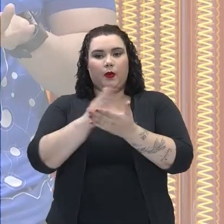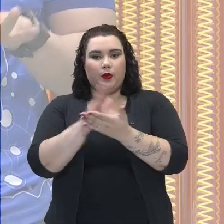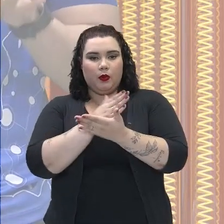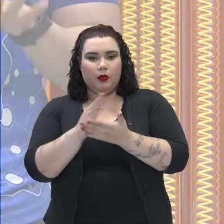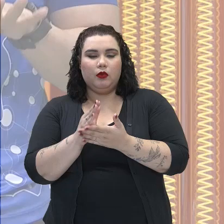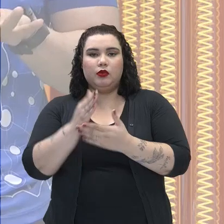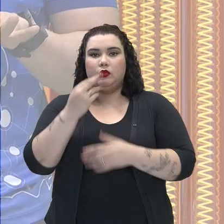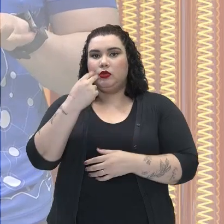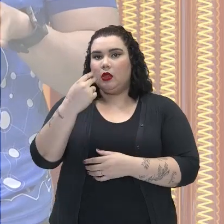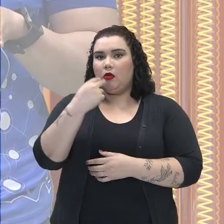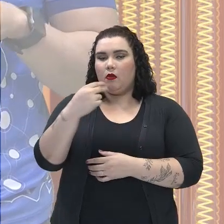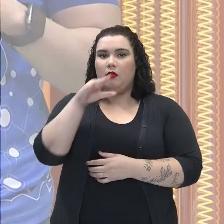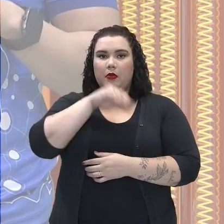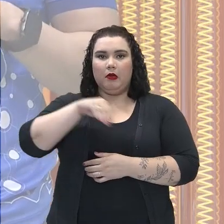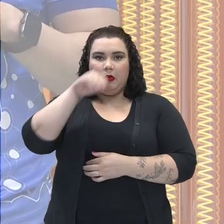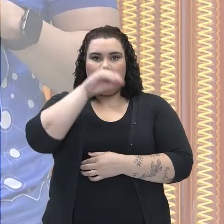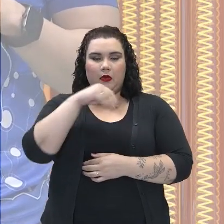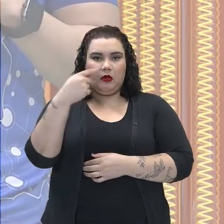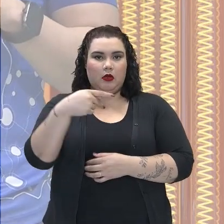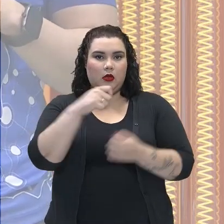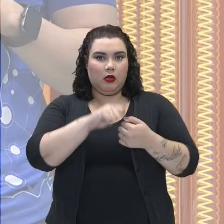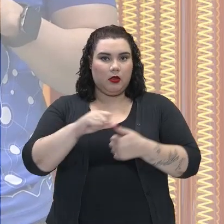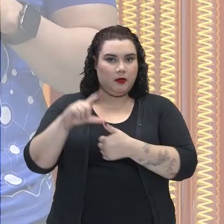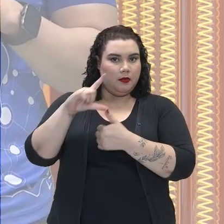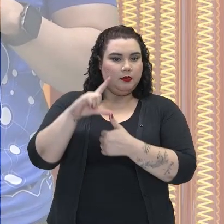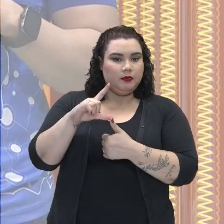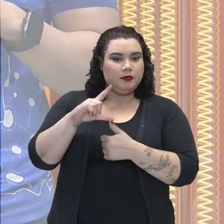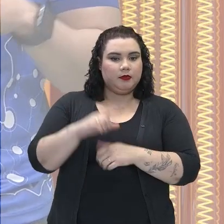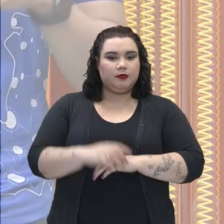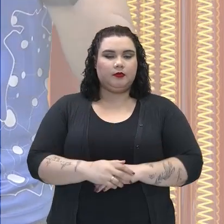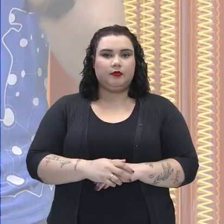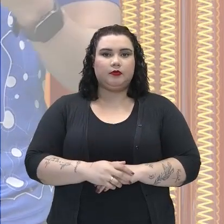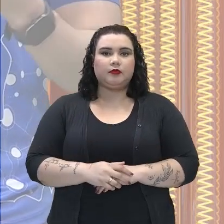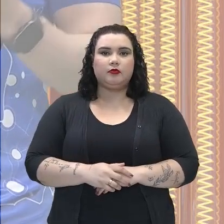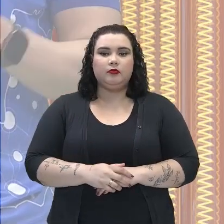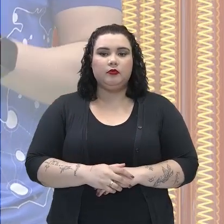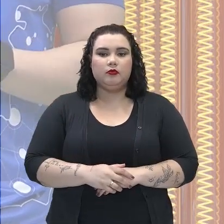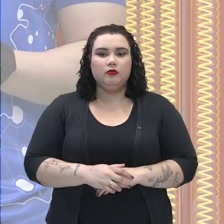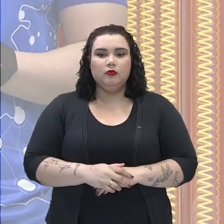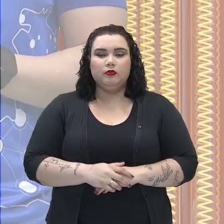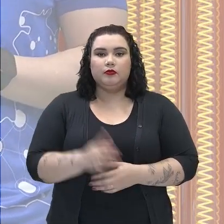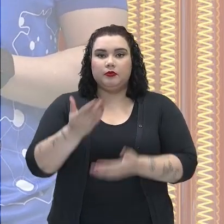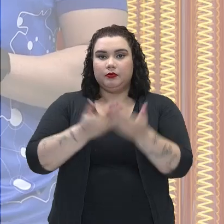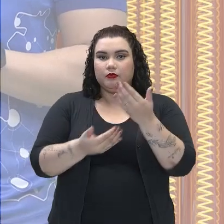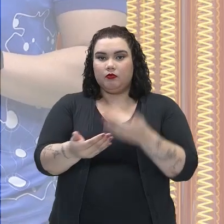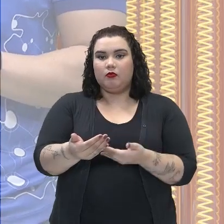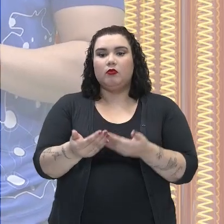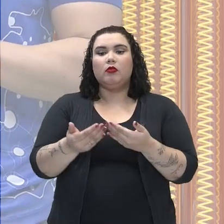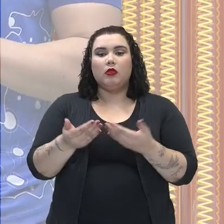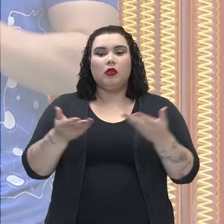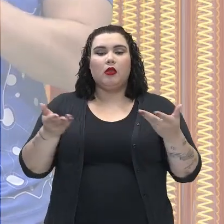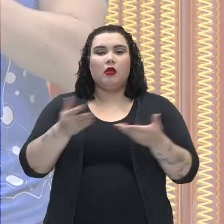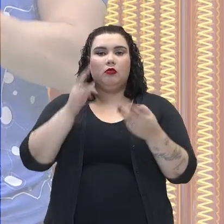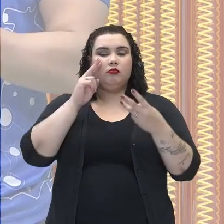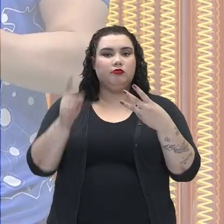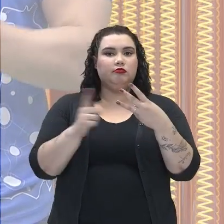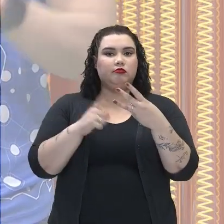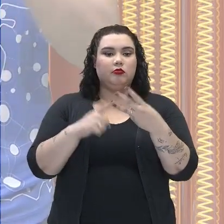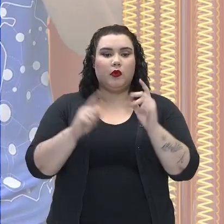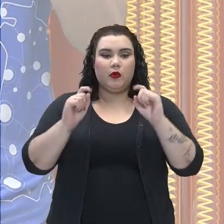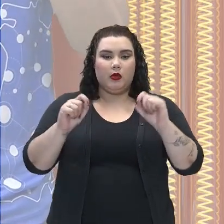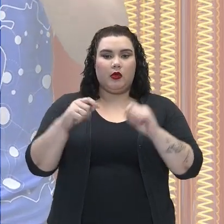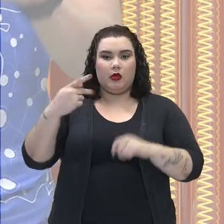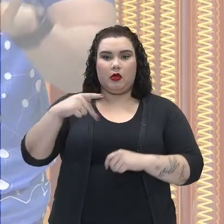dos idiomas falados na América Latina. Tudo bem? Bem, dando continuidade, a gente viu que essa